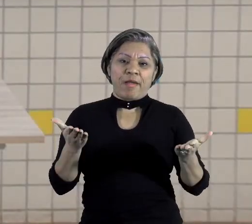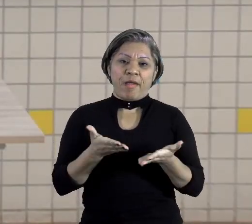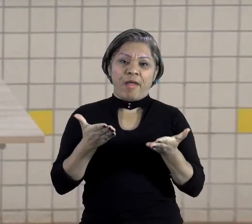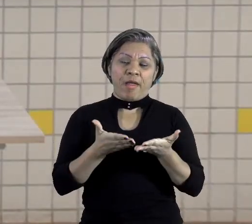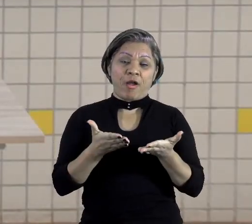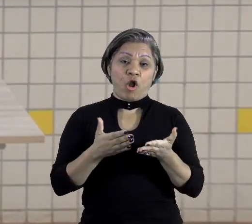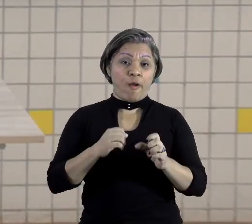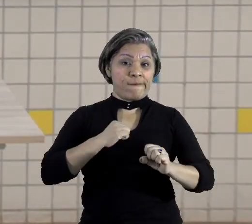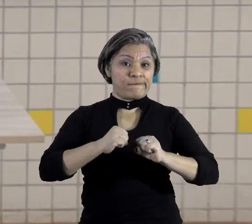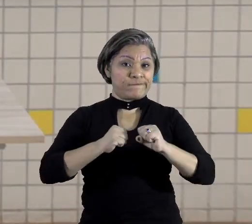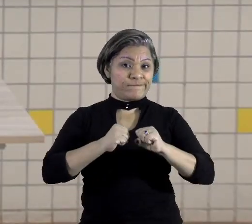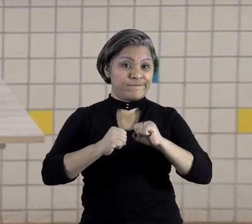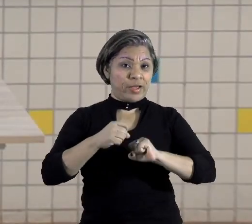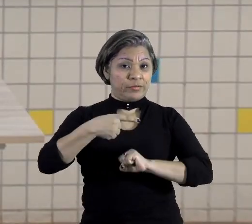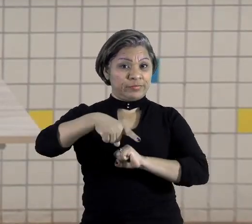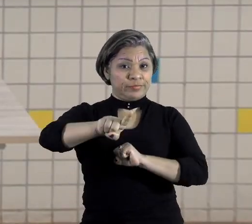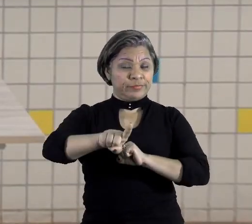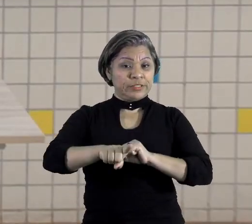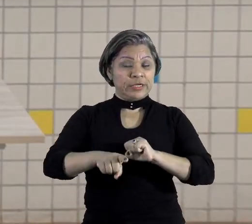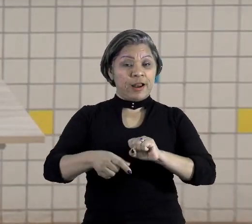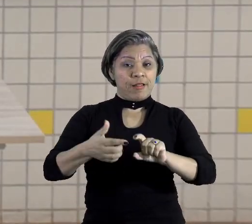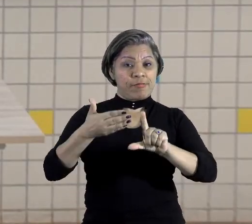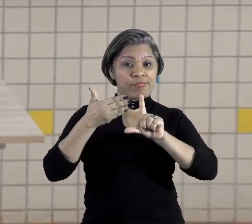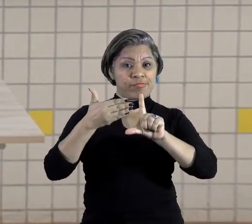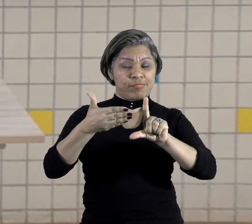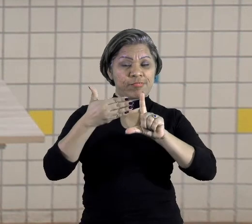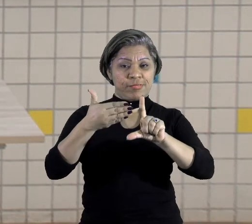vai lá na plataforma,